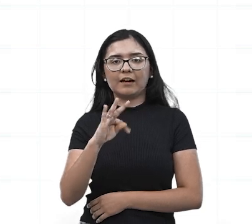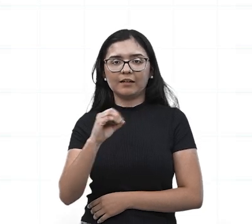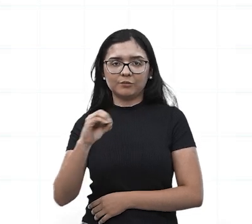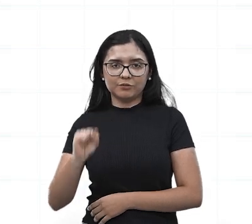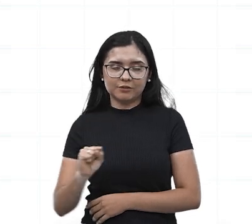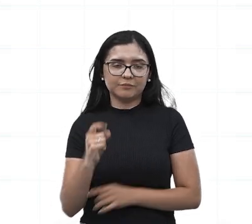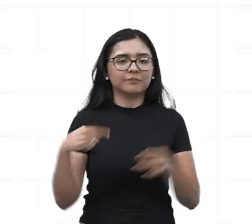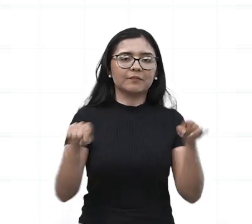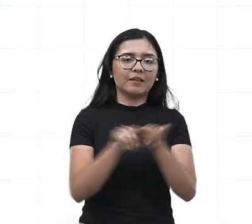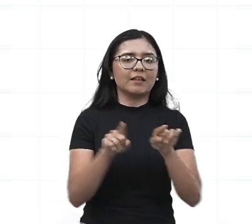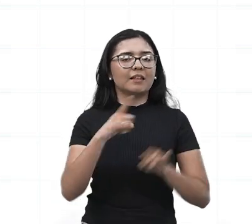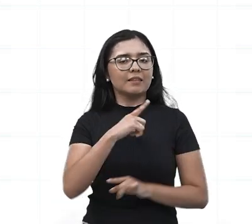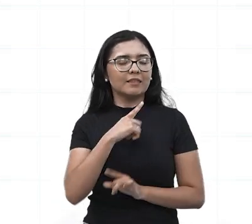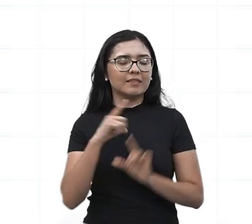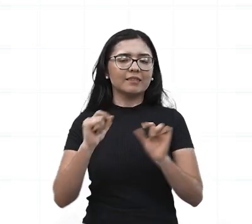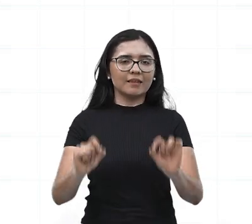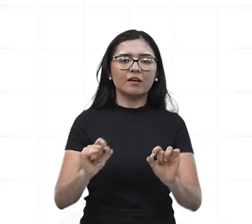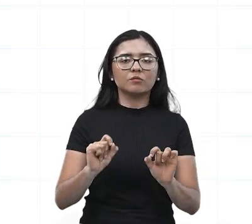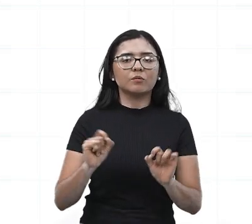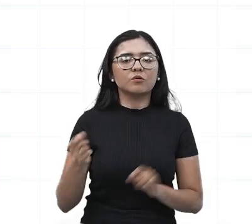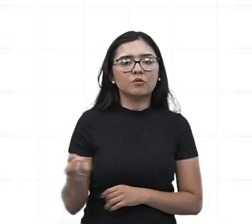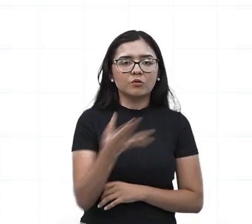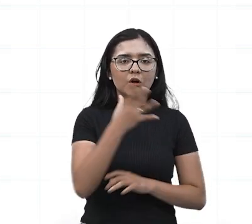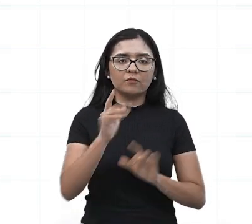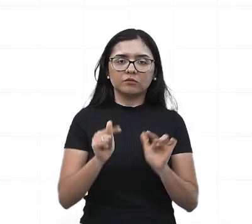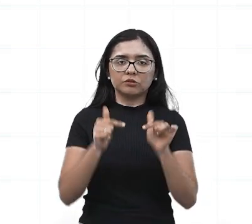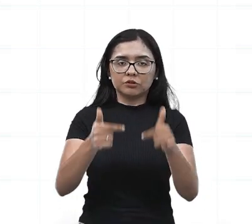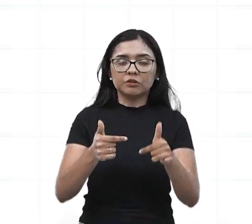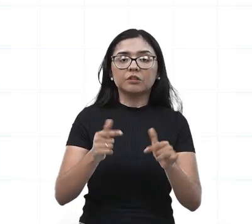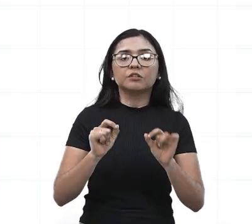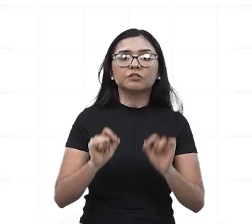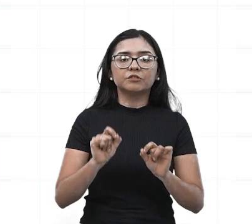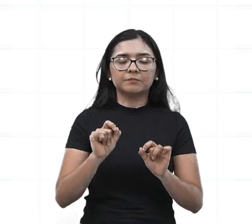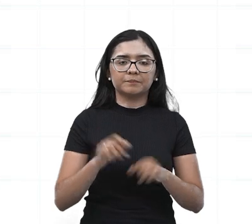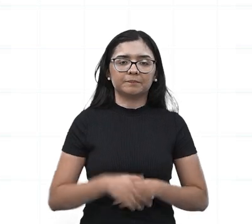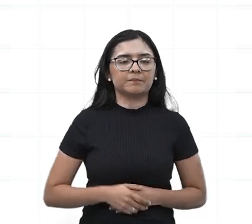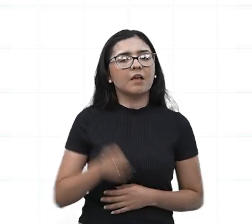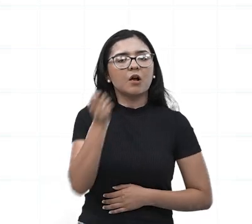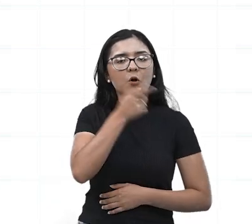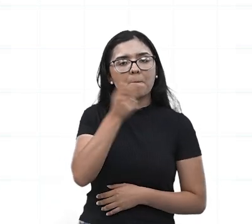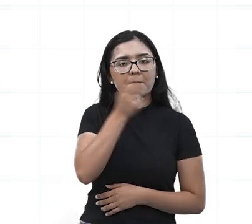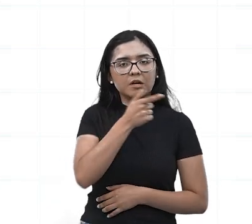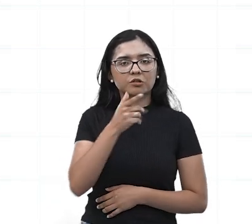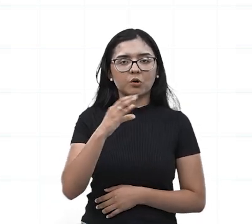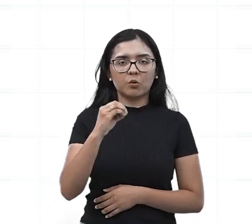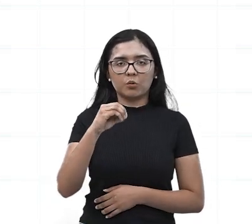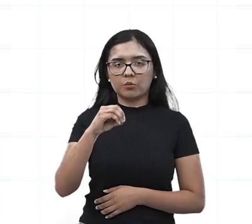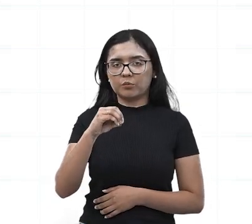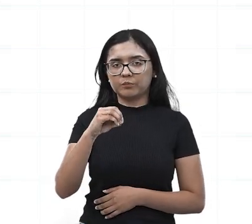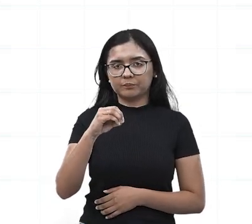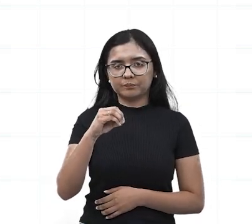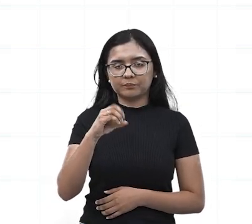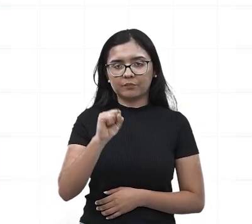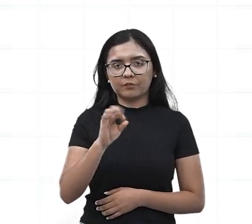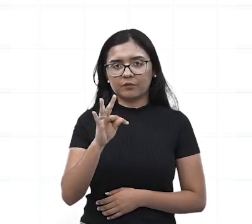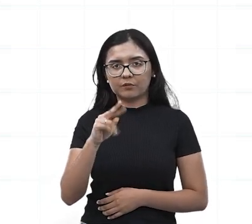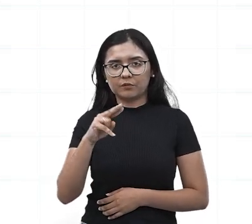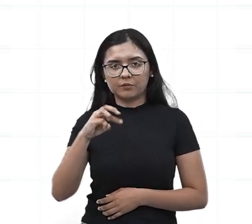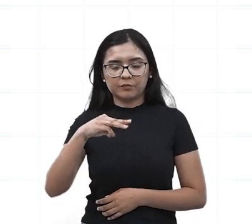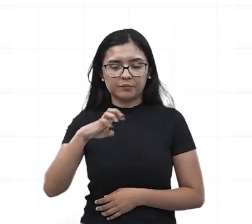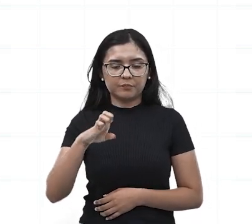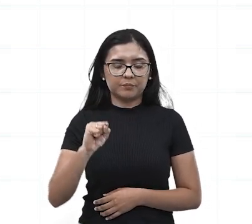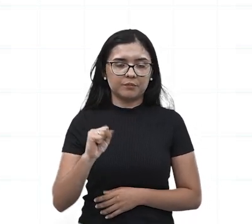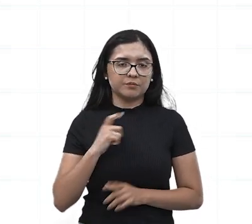nova forma de interpretação, né, que era a comédia de costumes. E o que acontecia nessa comédia